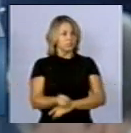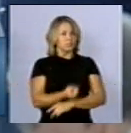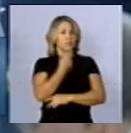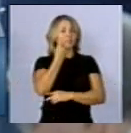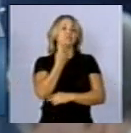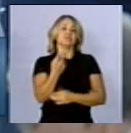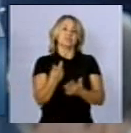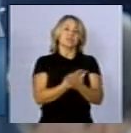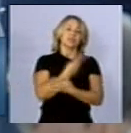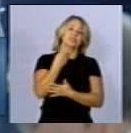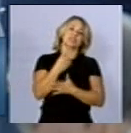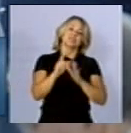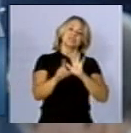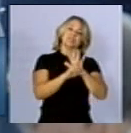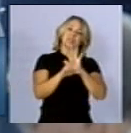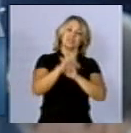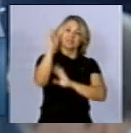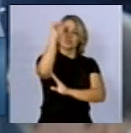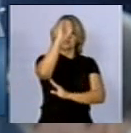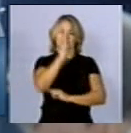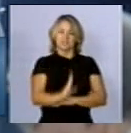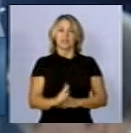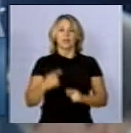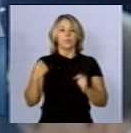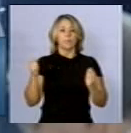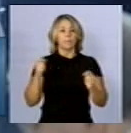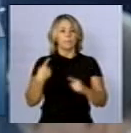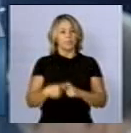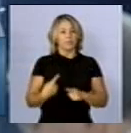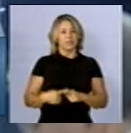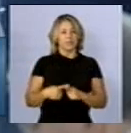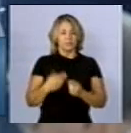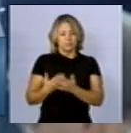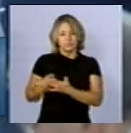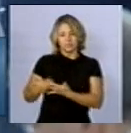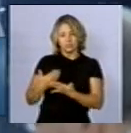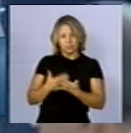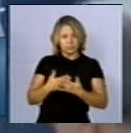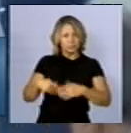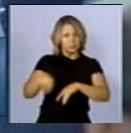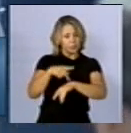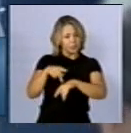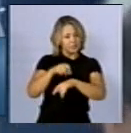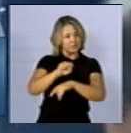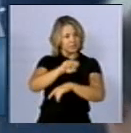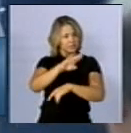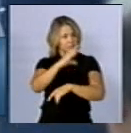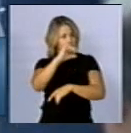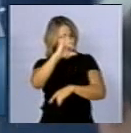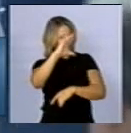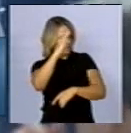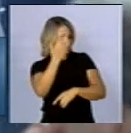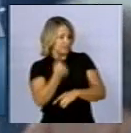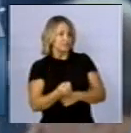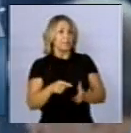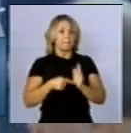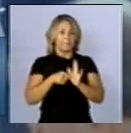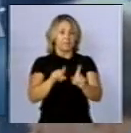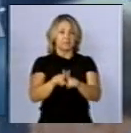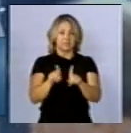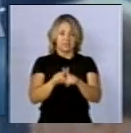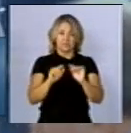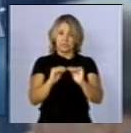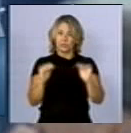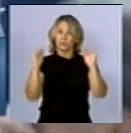para atingir também a população Por que o que o estudo da Suíça demonstra é que esses